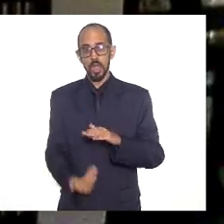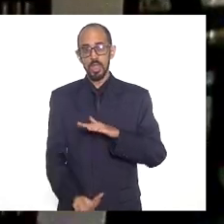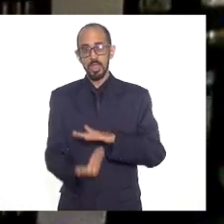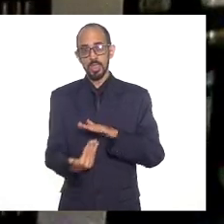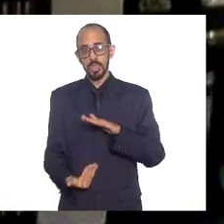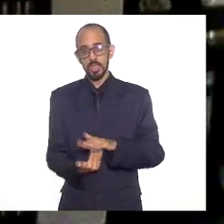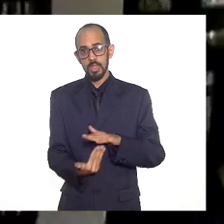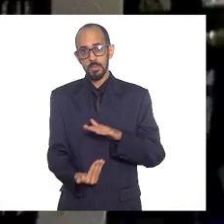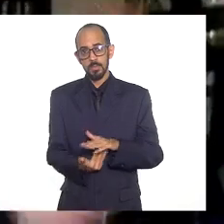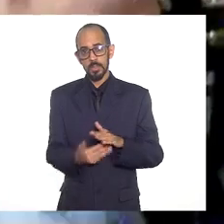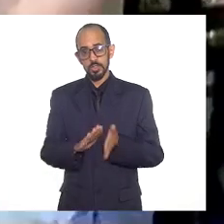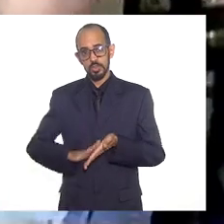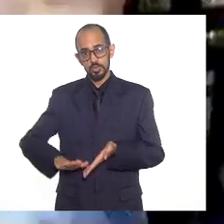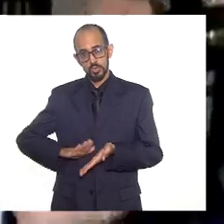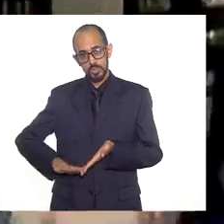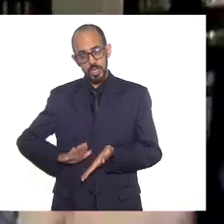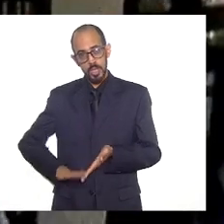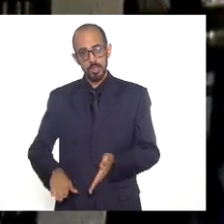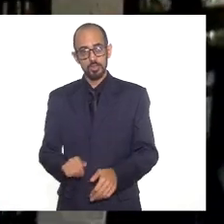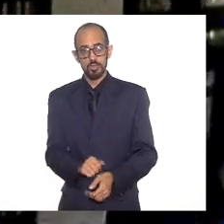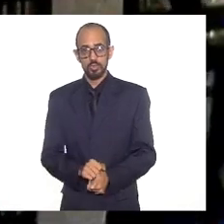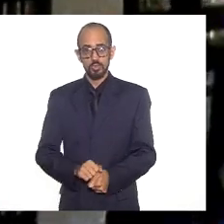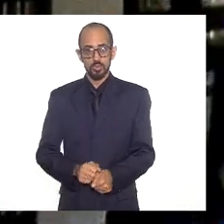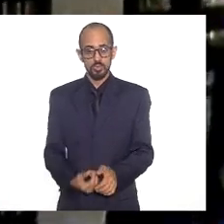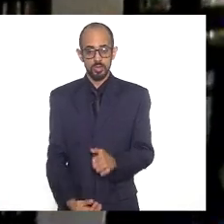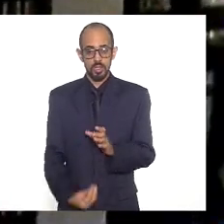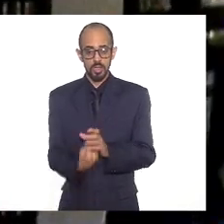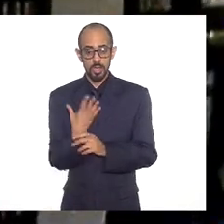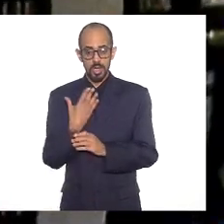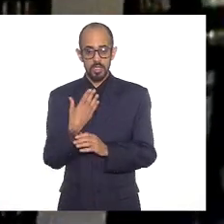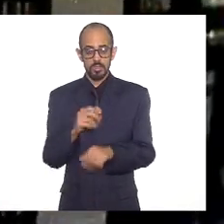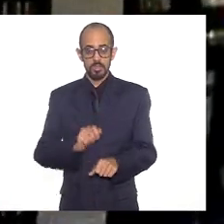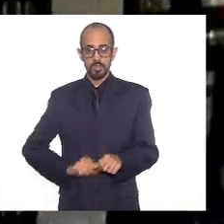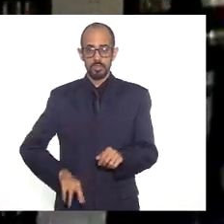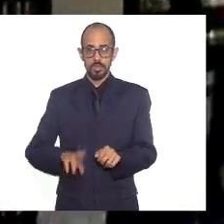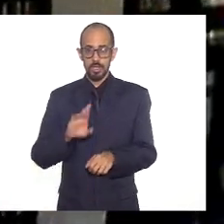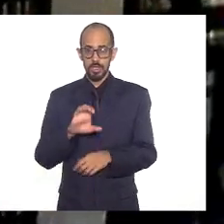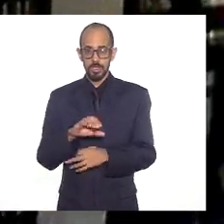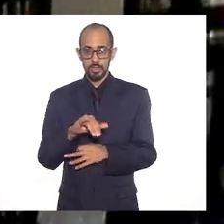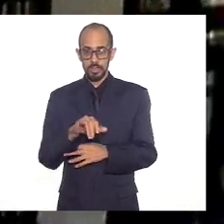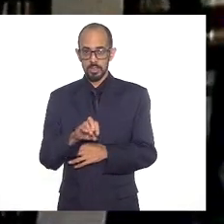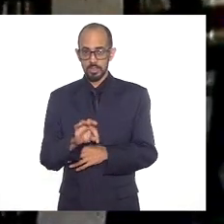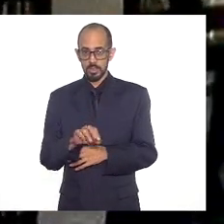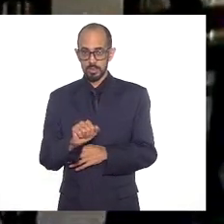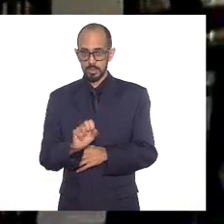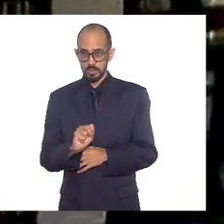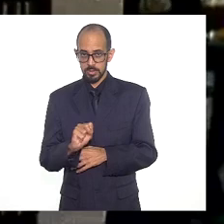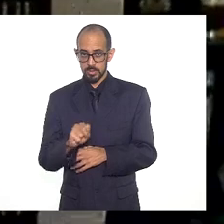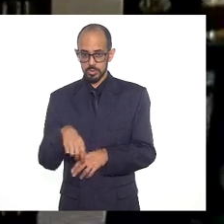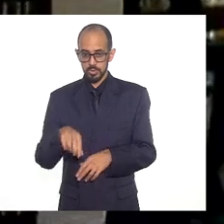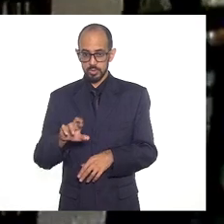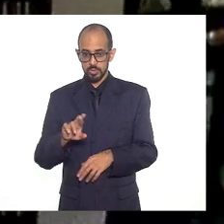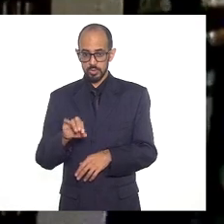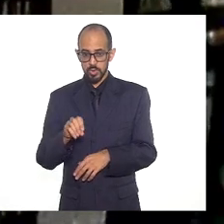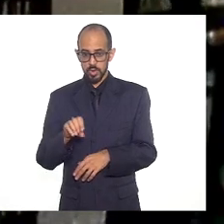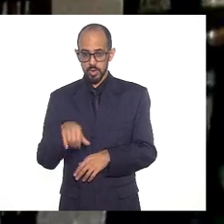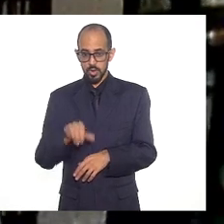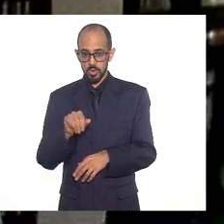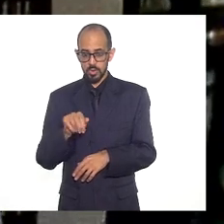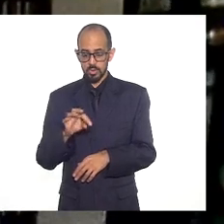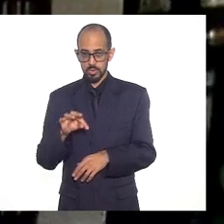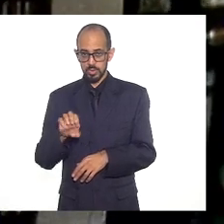gastos, elaboração de demonstrativo das receitas dos royalties, assim como as